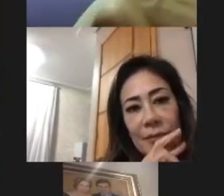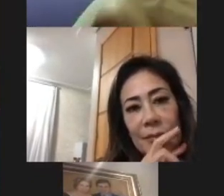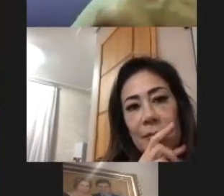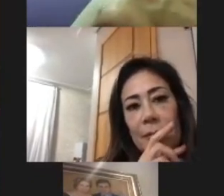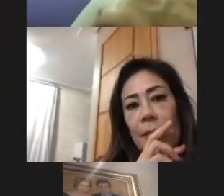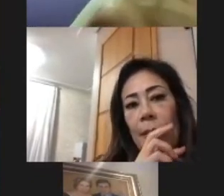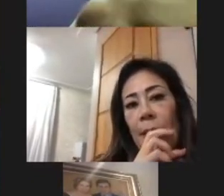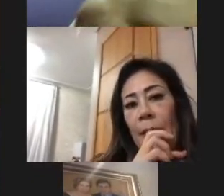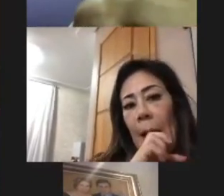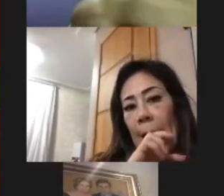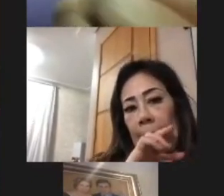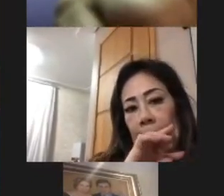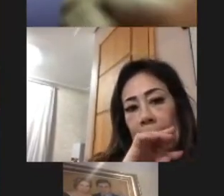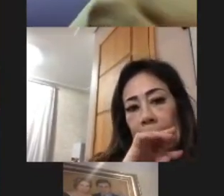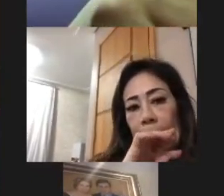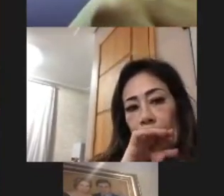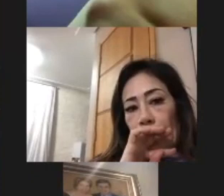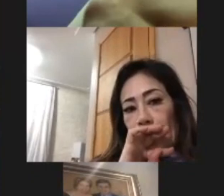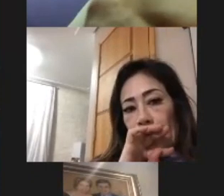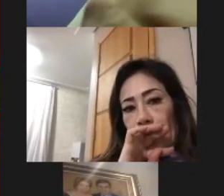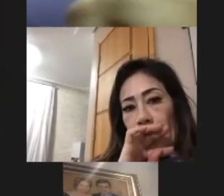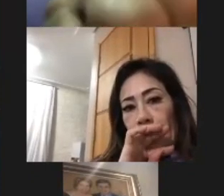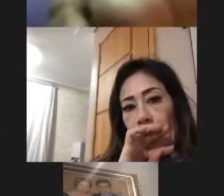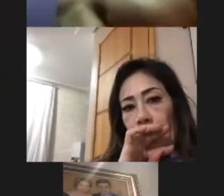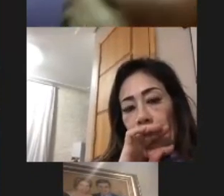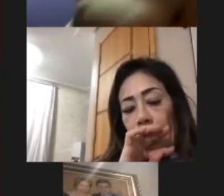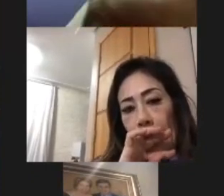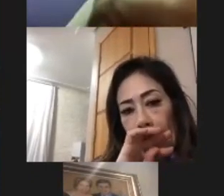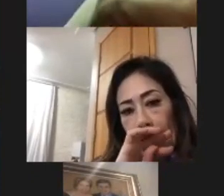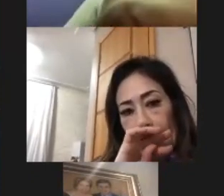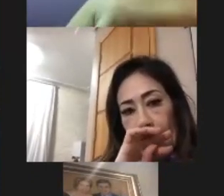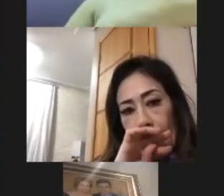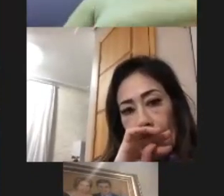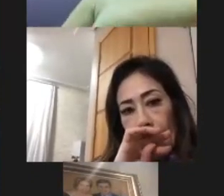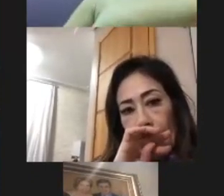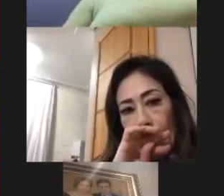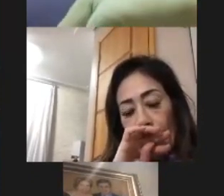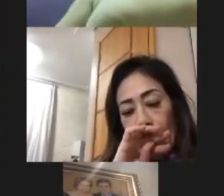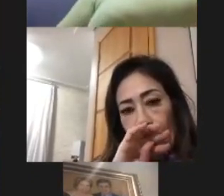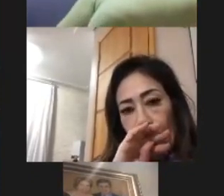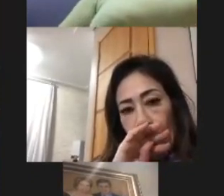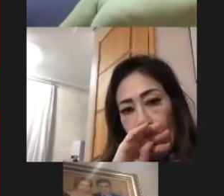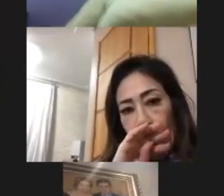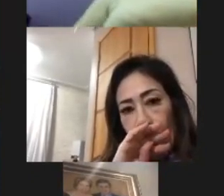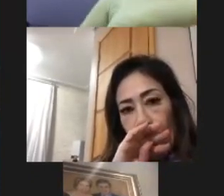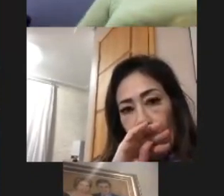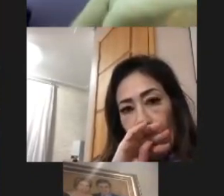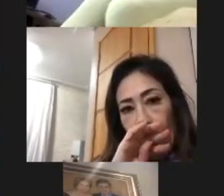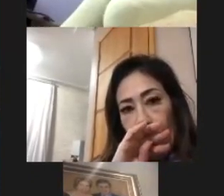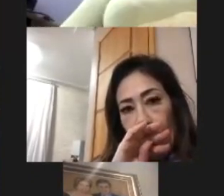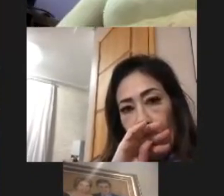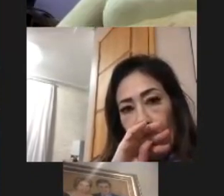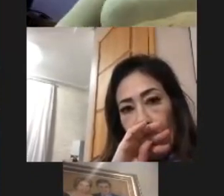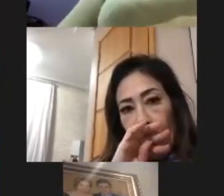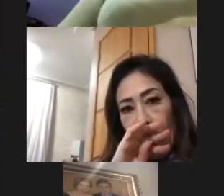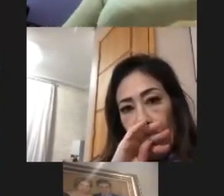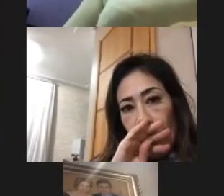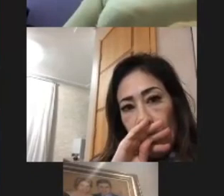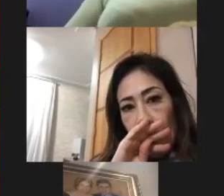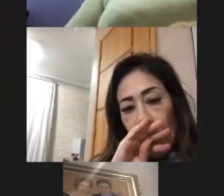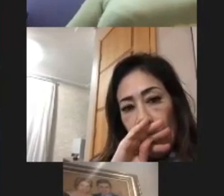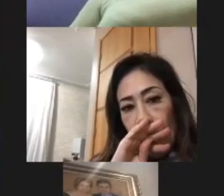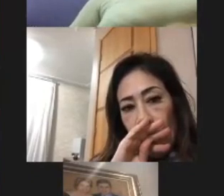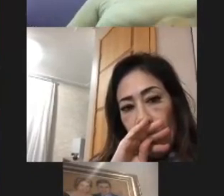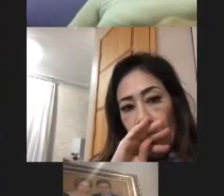se você vai fazer um pão com fermento, ele vai ficar parecendo muito mais um bolo ou uma torta de liquidificador.